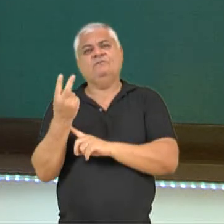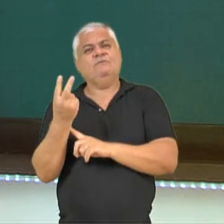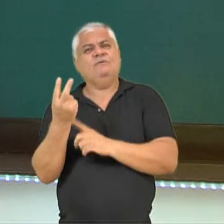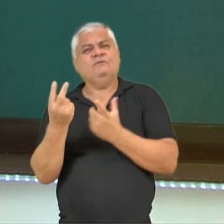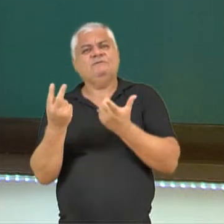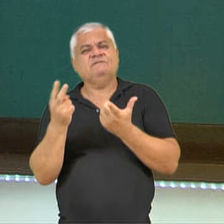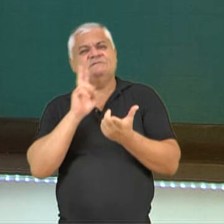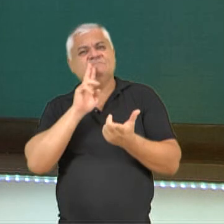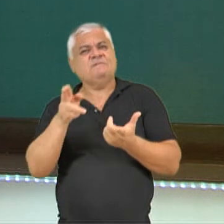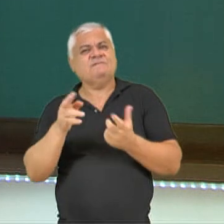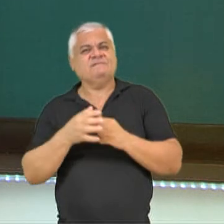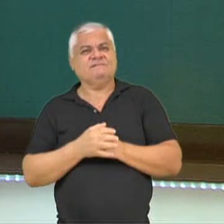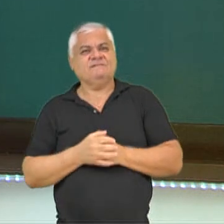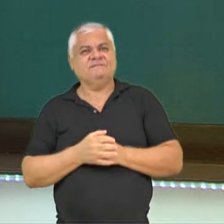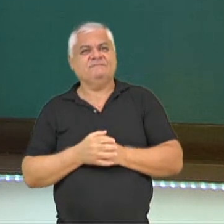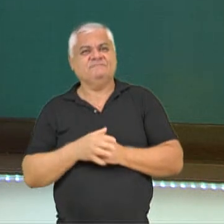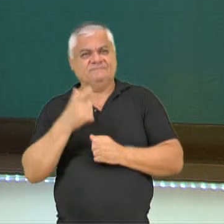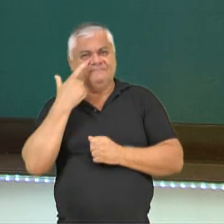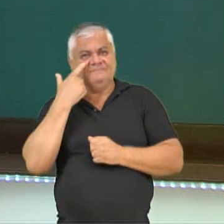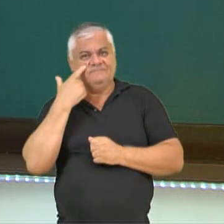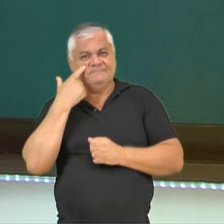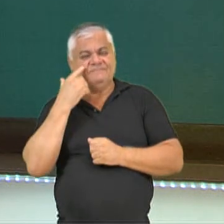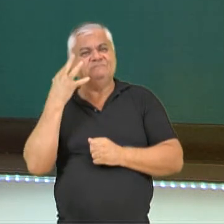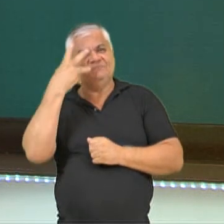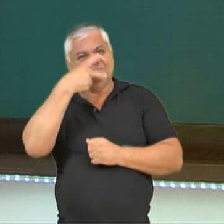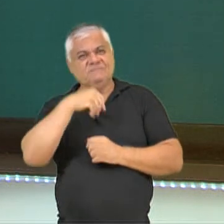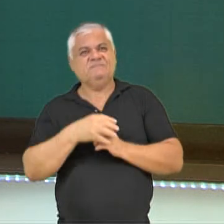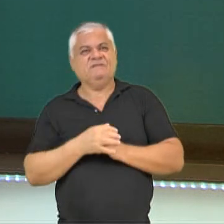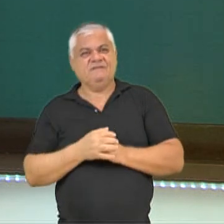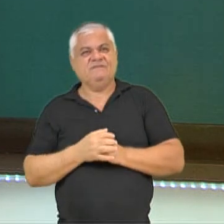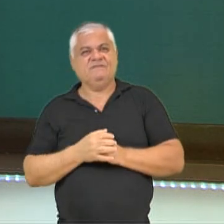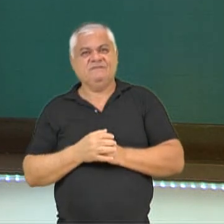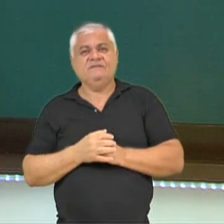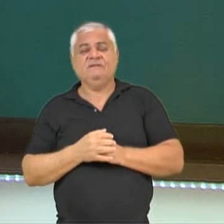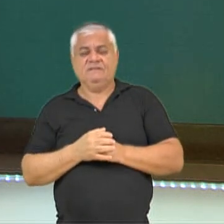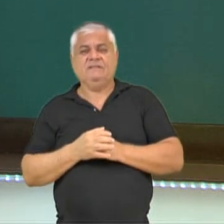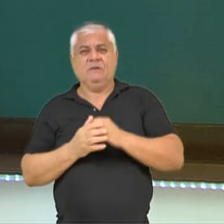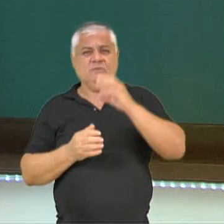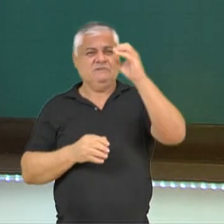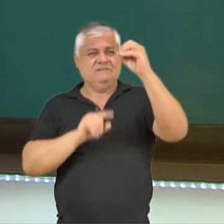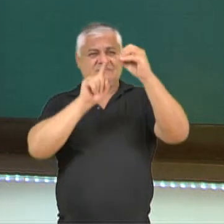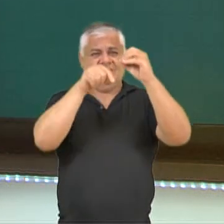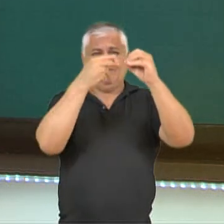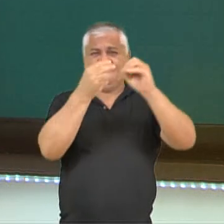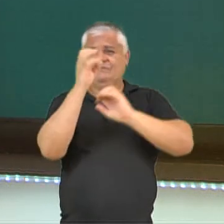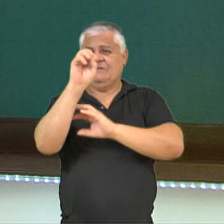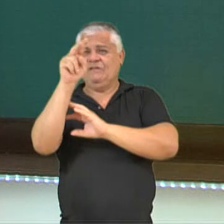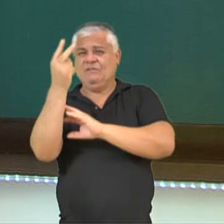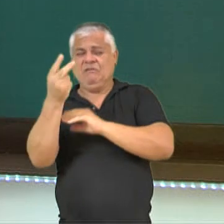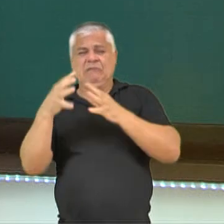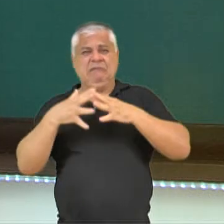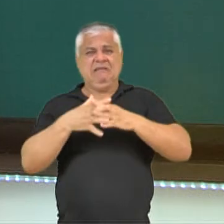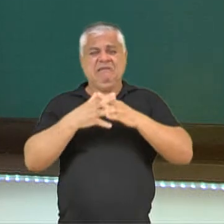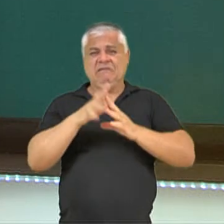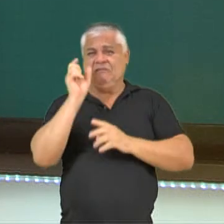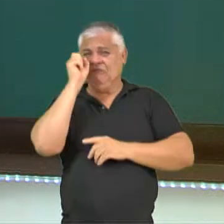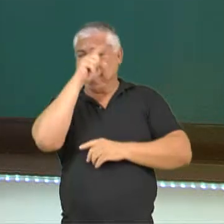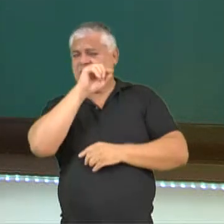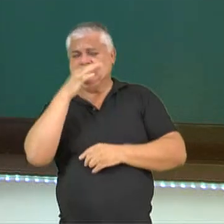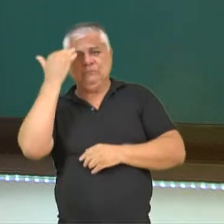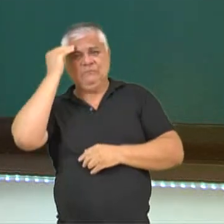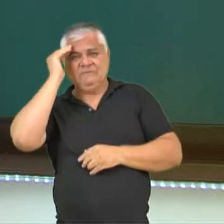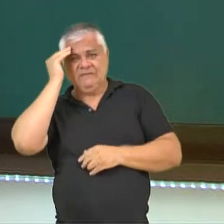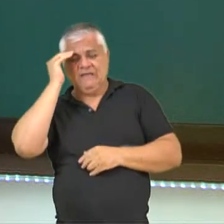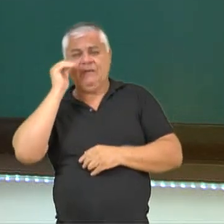bem, 2. Então, olha que bonitinho isso aqui também, gente, ó. Esses números difíceis, esquisitos, estranhos, que a gente não sabe quanto